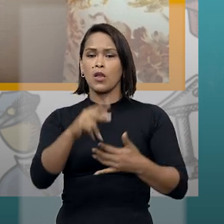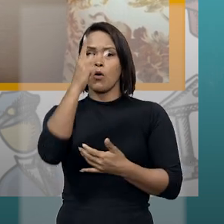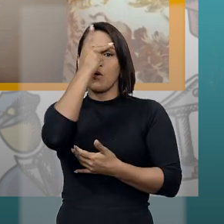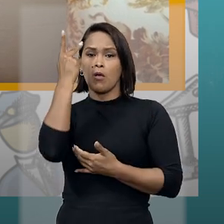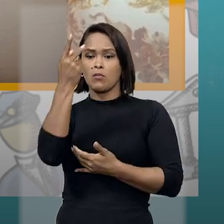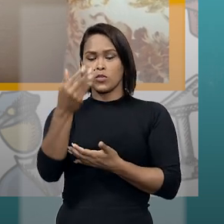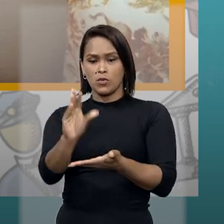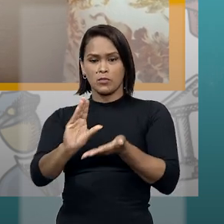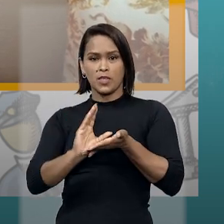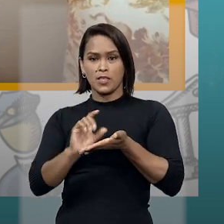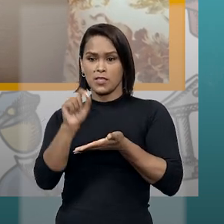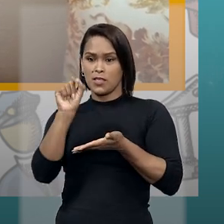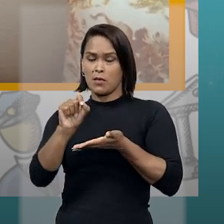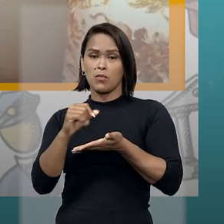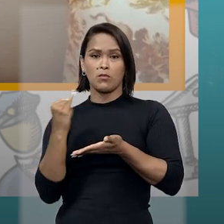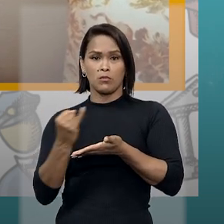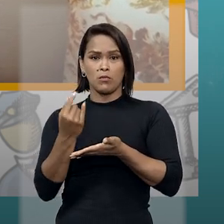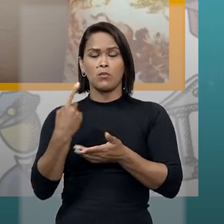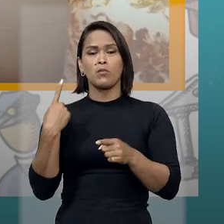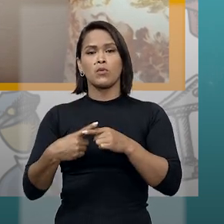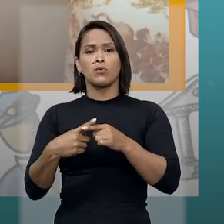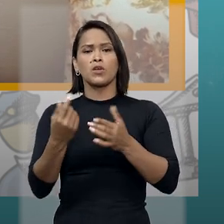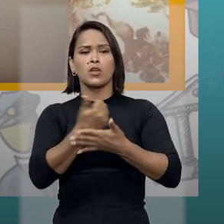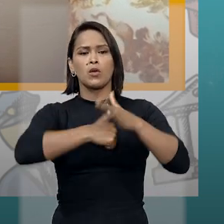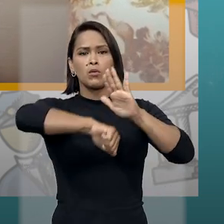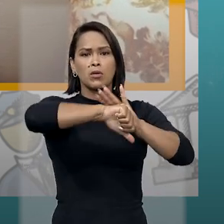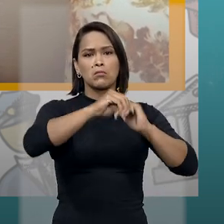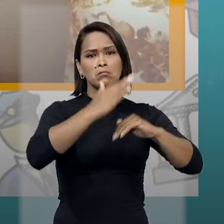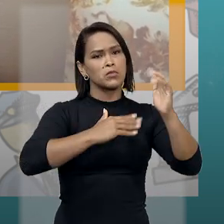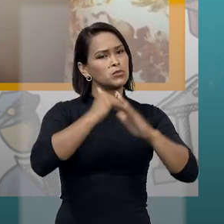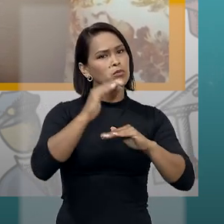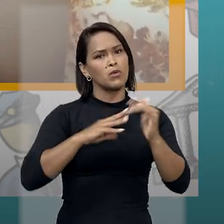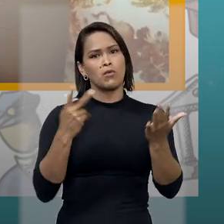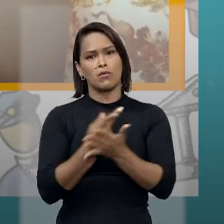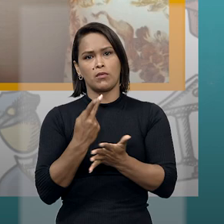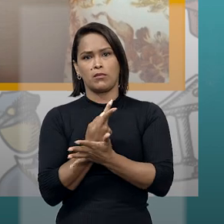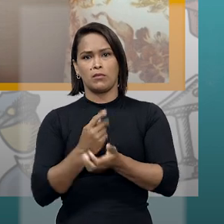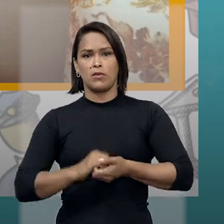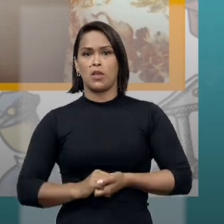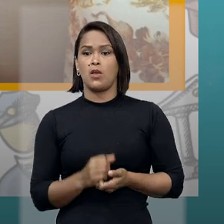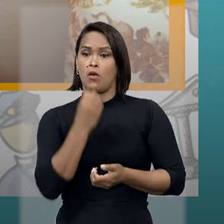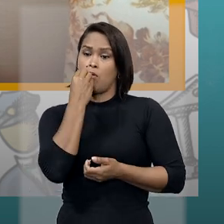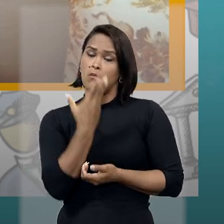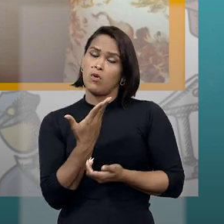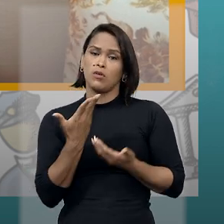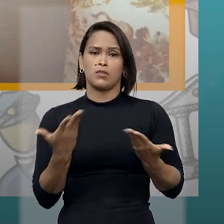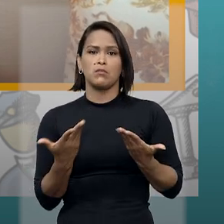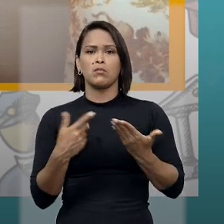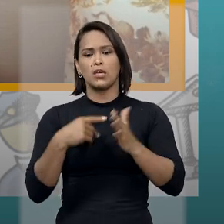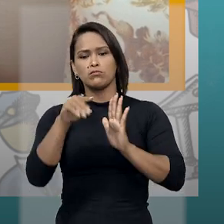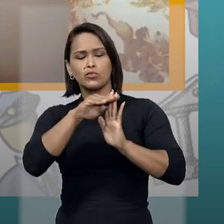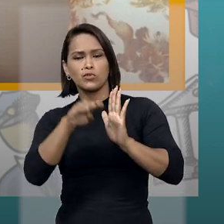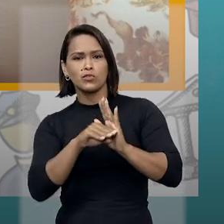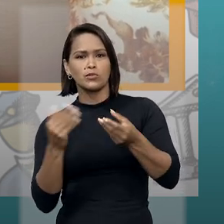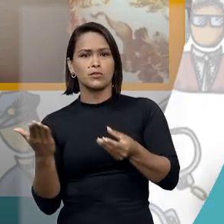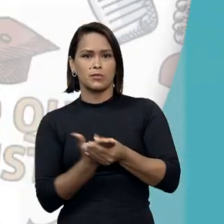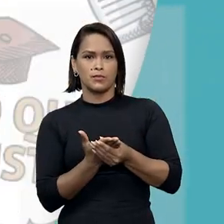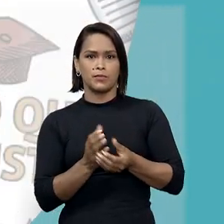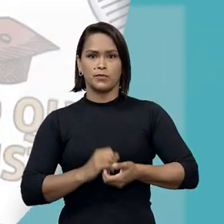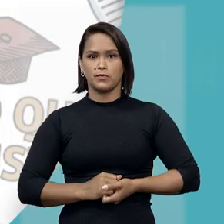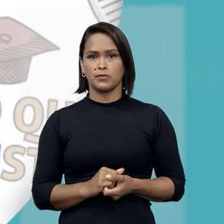uma pessoa recebe o que lhe é devido, por um crime ou por uma ação errada, ou boa, dependendo do tipo de